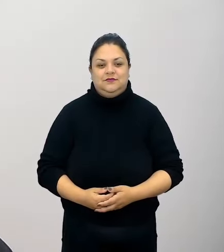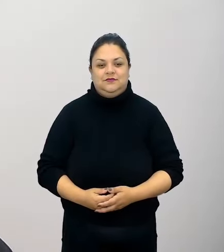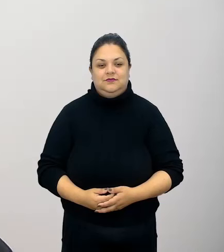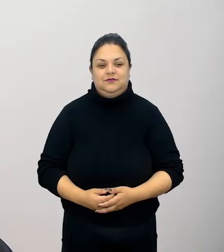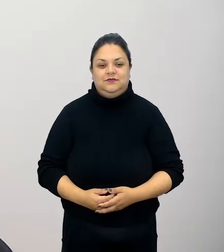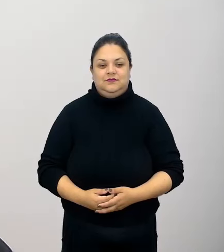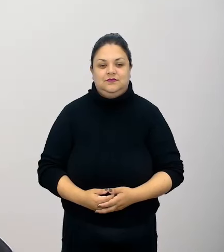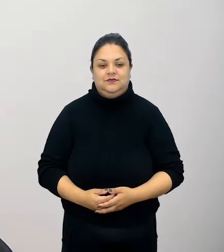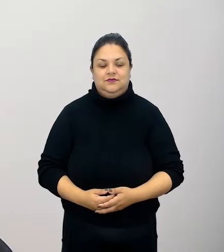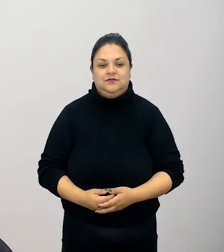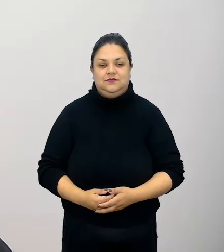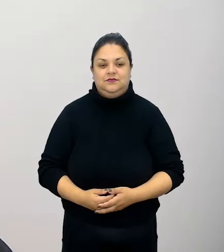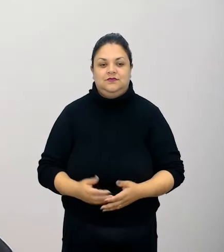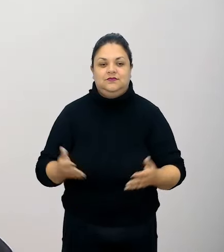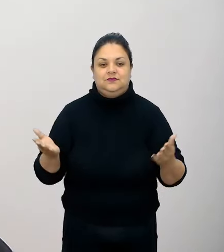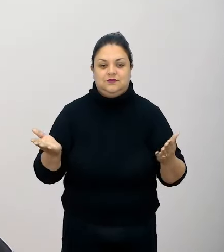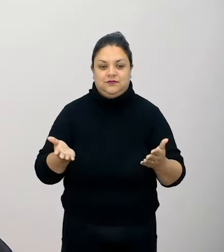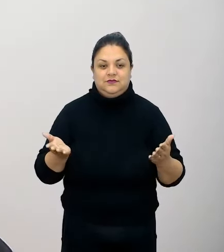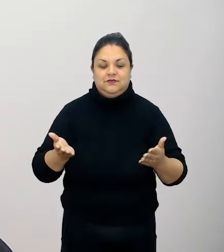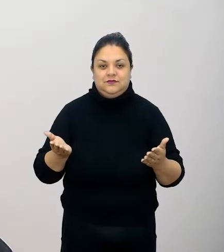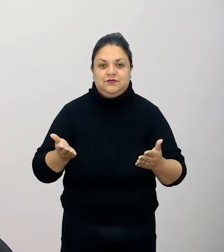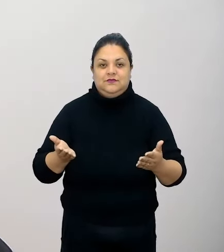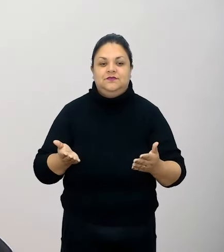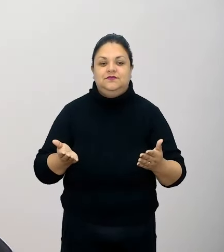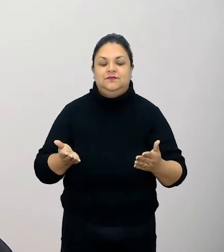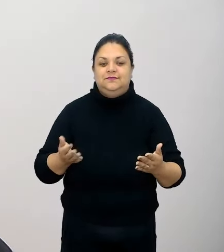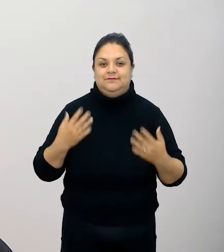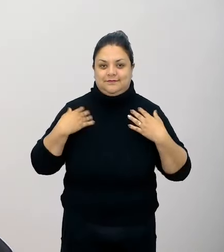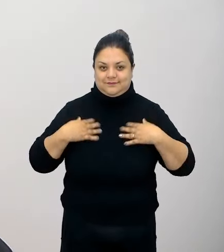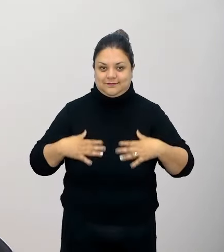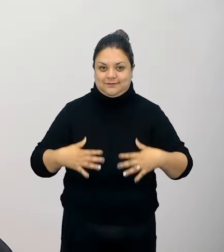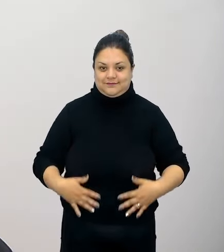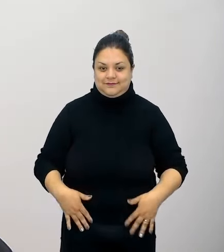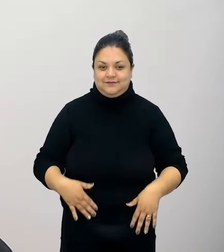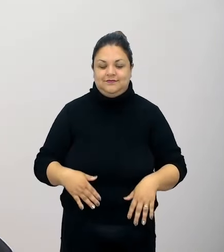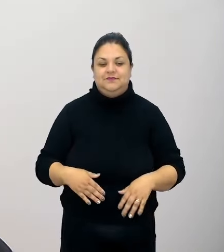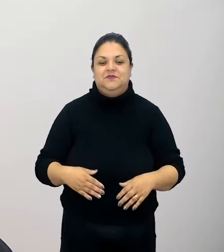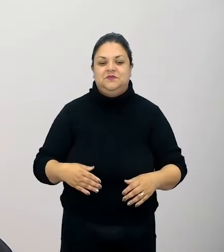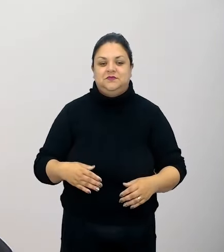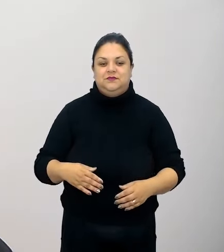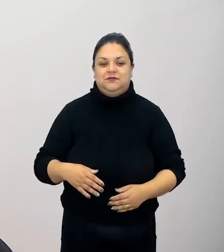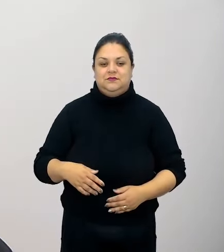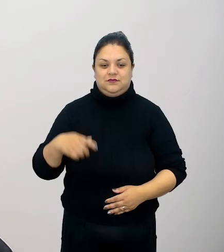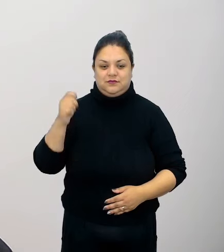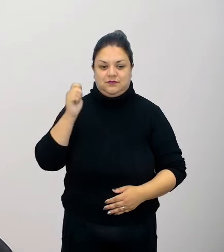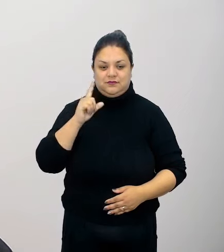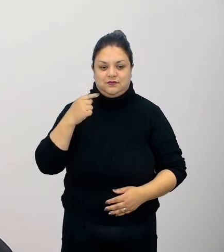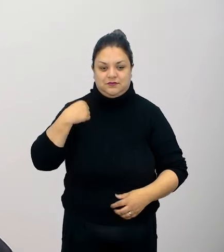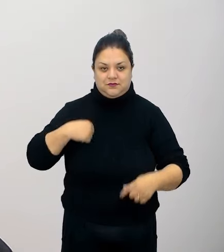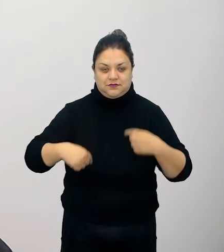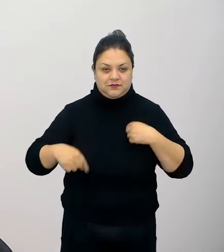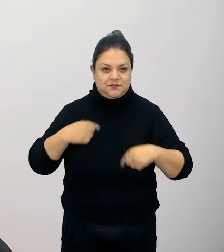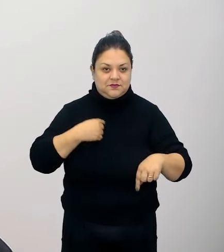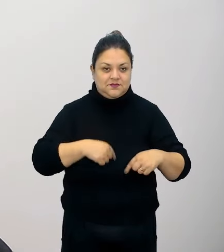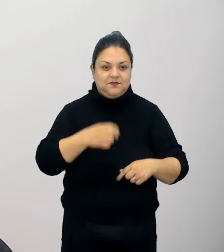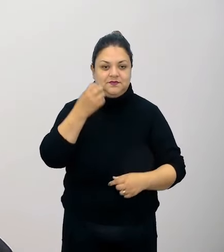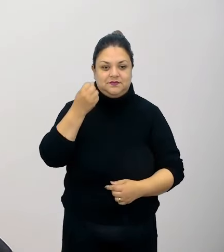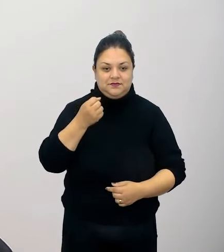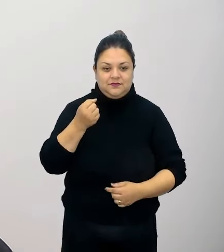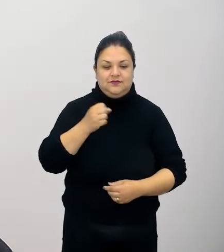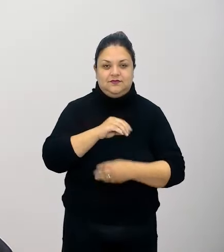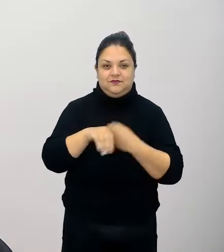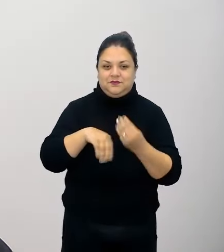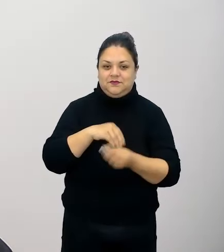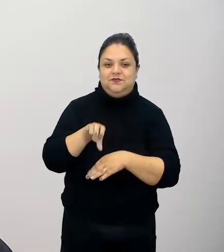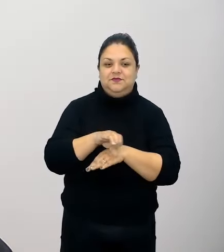e estou vestindo hoje um vestido azul com umas listas brancas, cinzas,